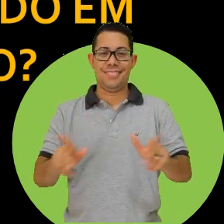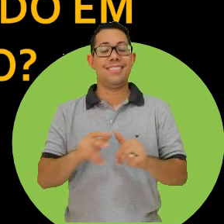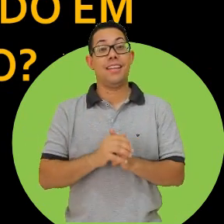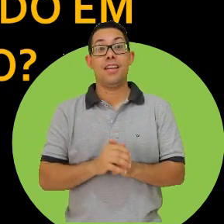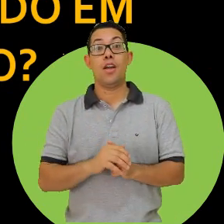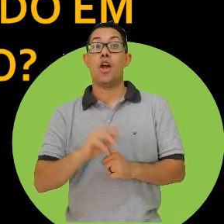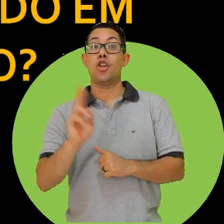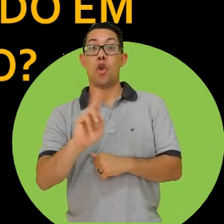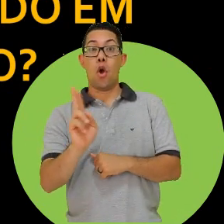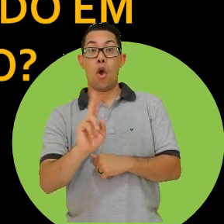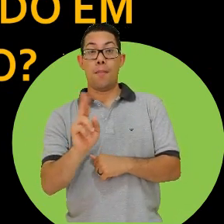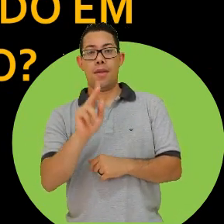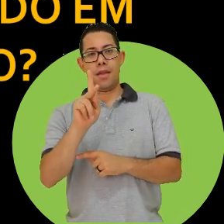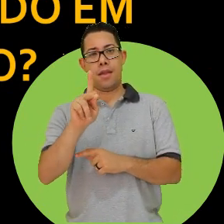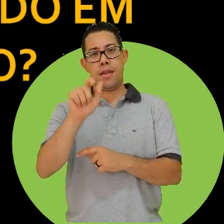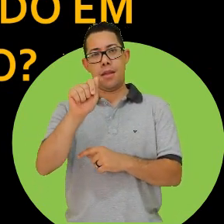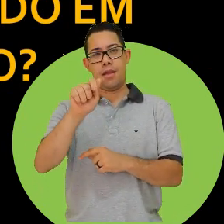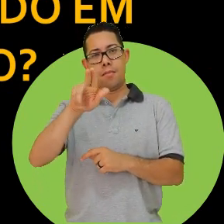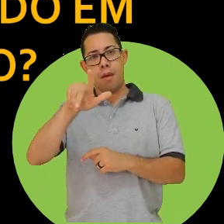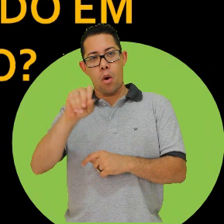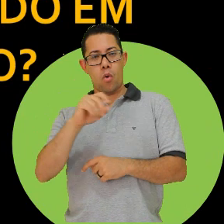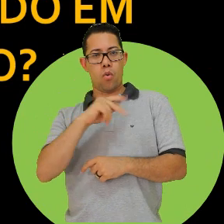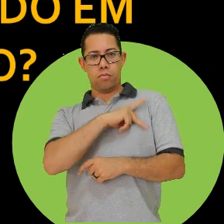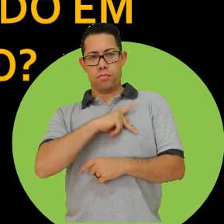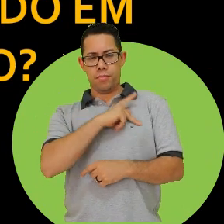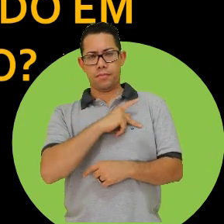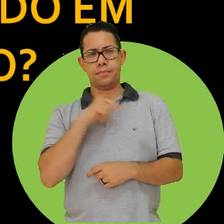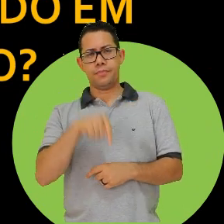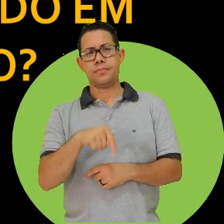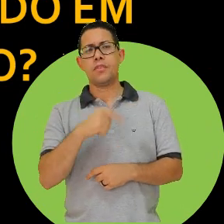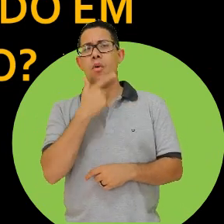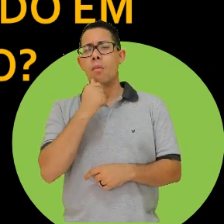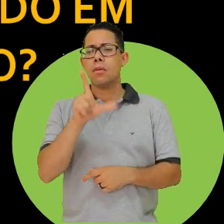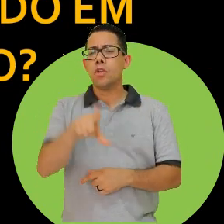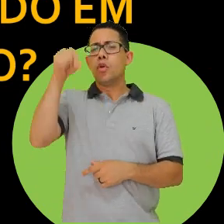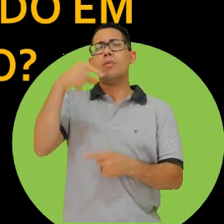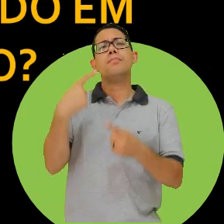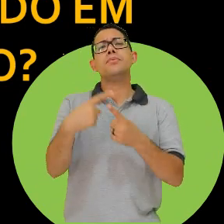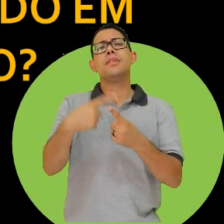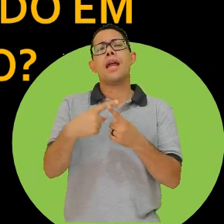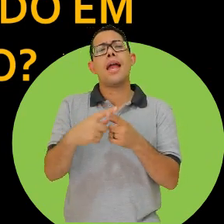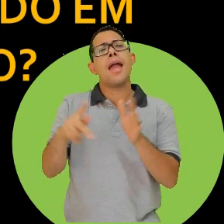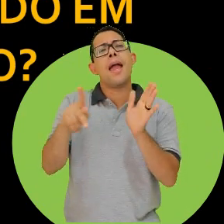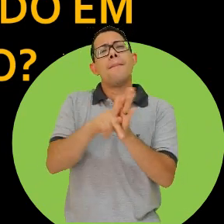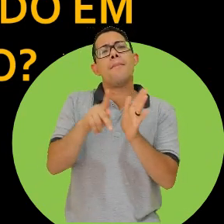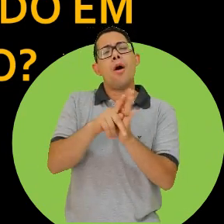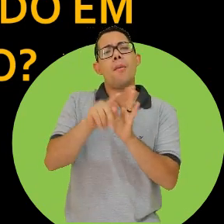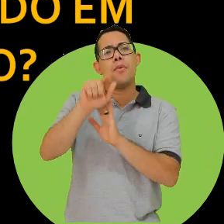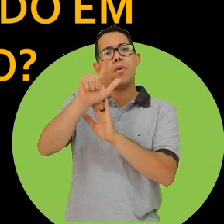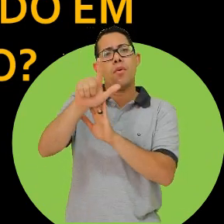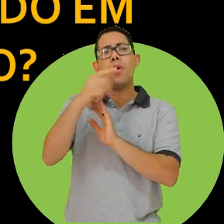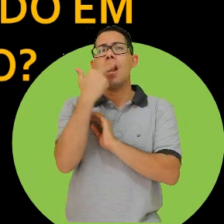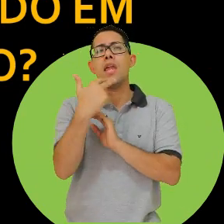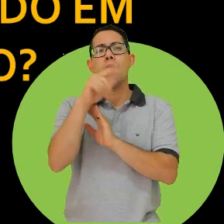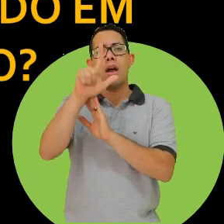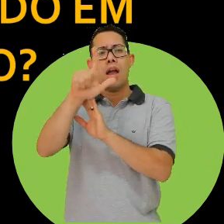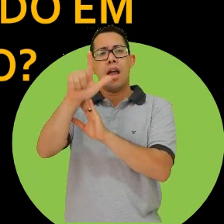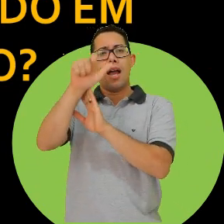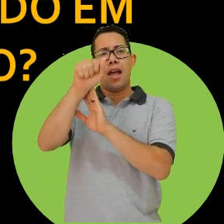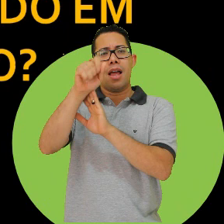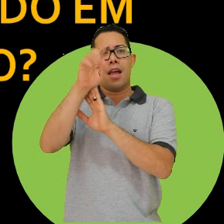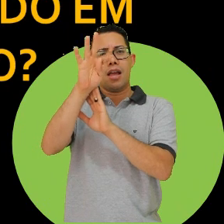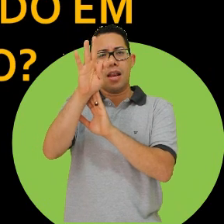O nome Paulo, ele acabou utilizando porque era um termo latim, era um nome que vinha do